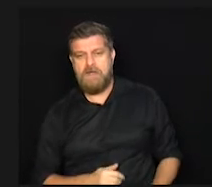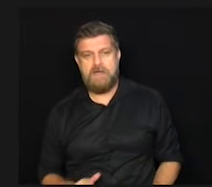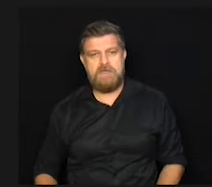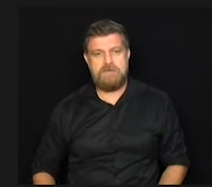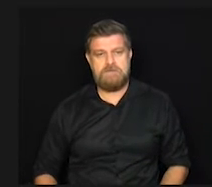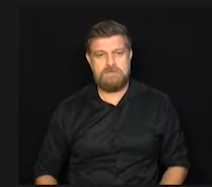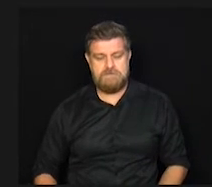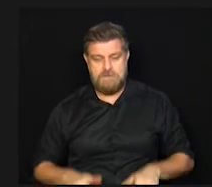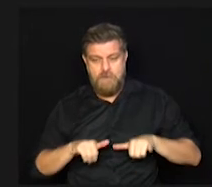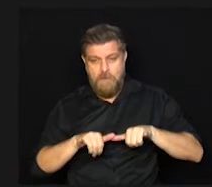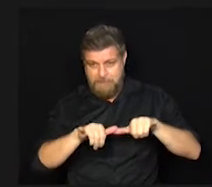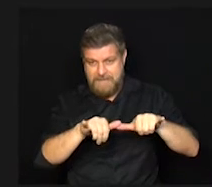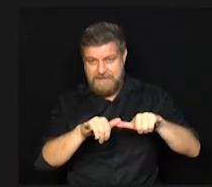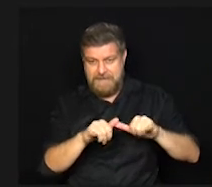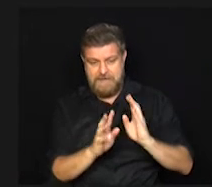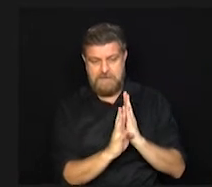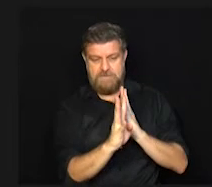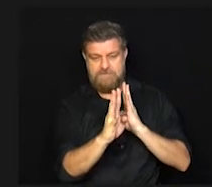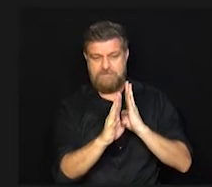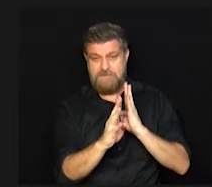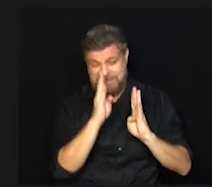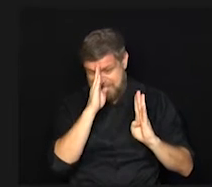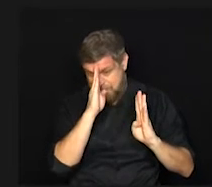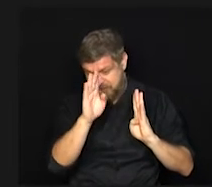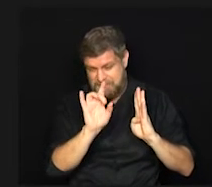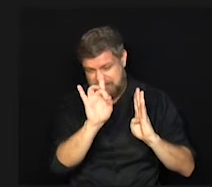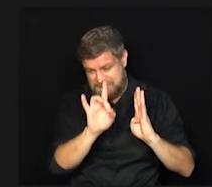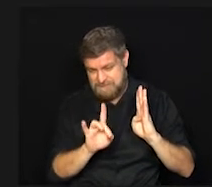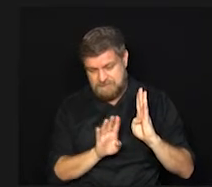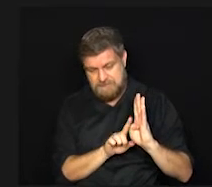de supermercado. E